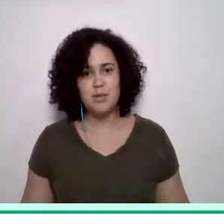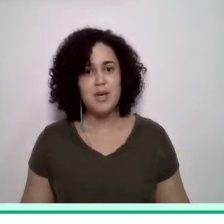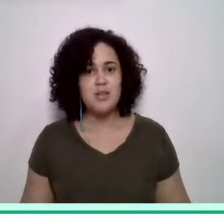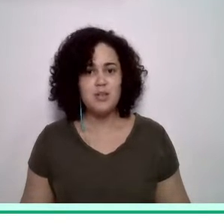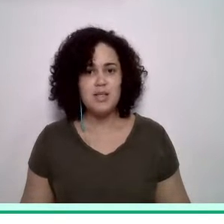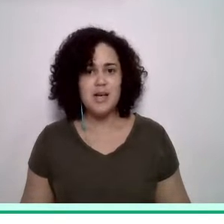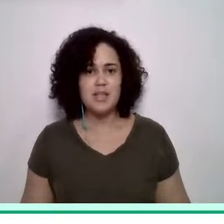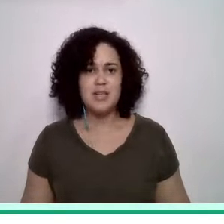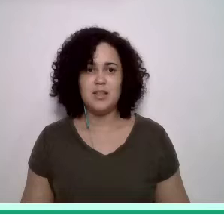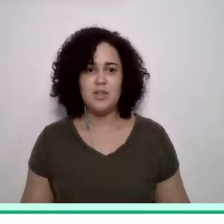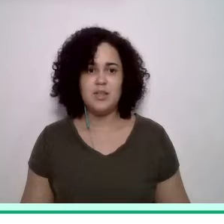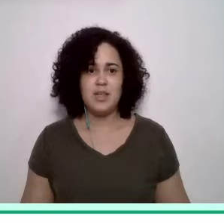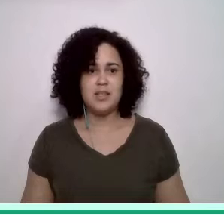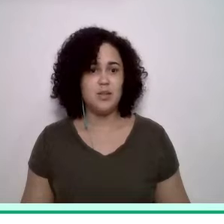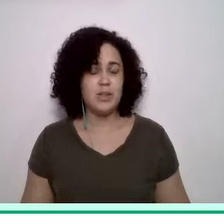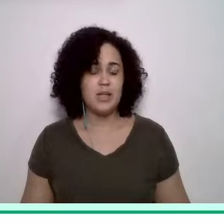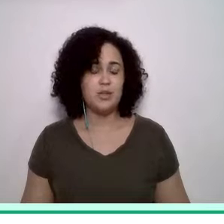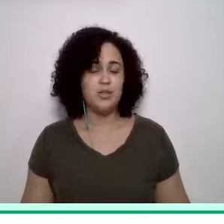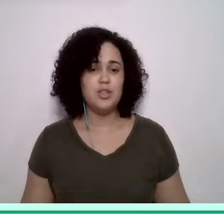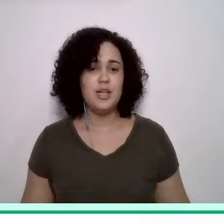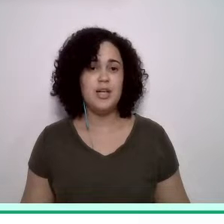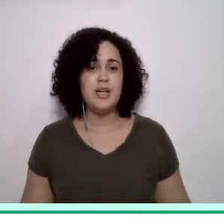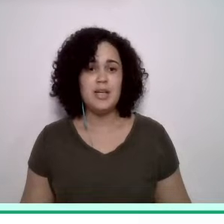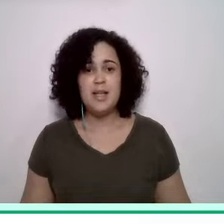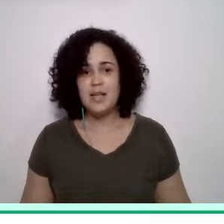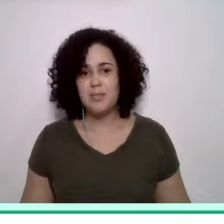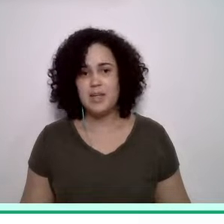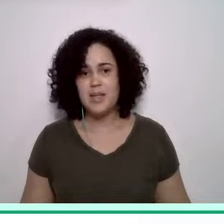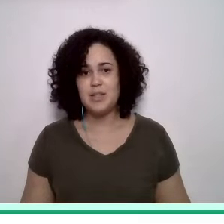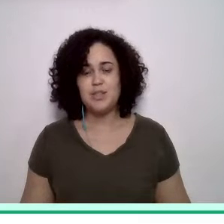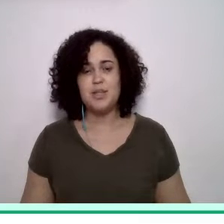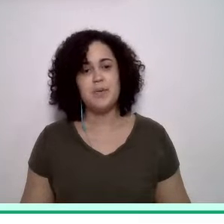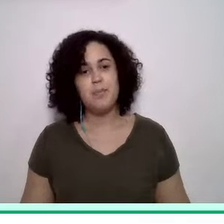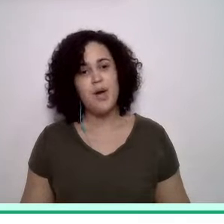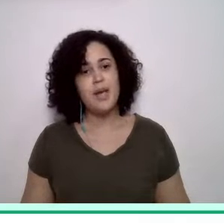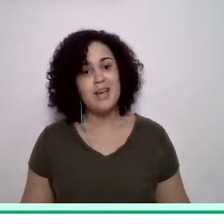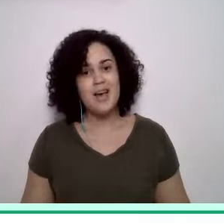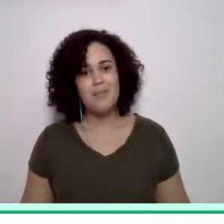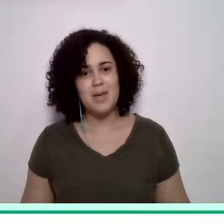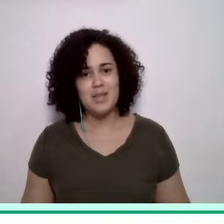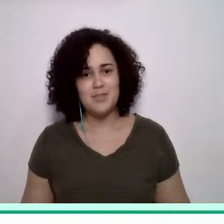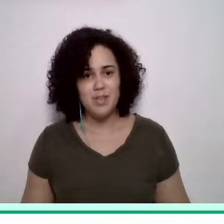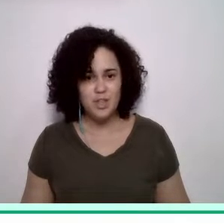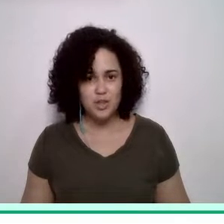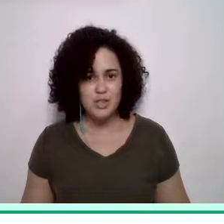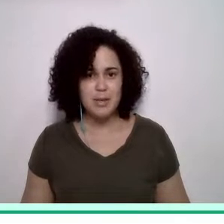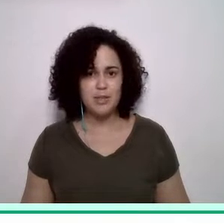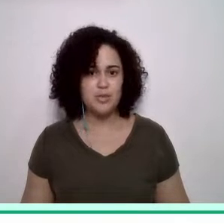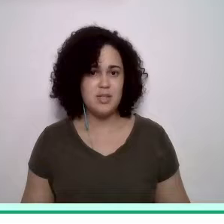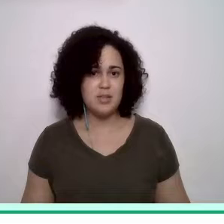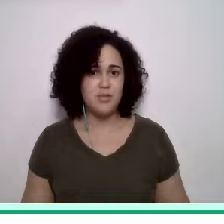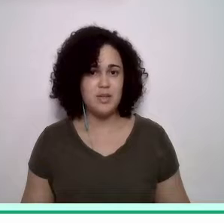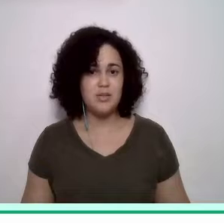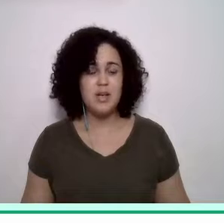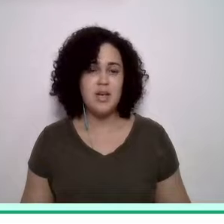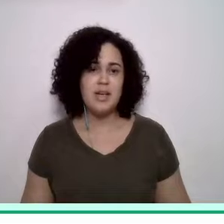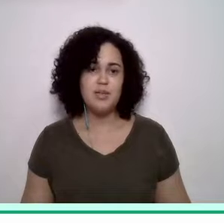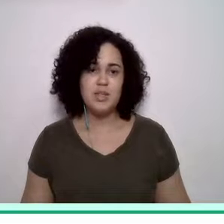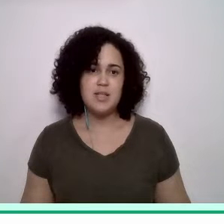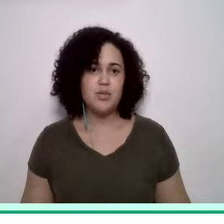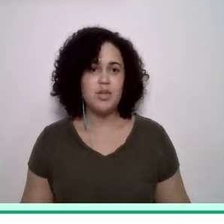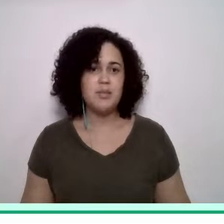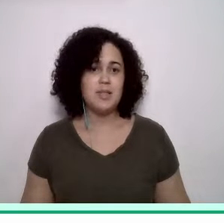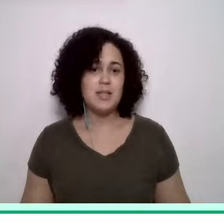de 2.000 são nas áreas da nanociência e nanotecnologia e da química analítica. Porém, há apenas 22 métodos desenvolvidos